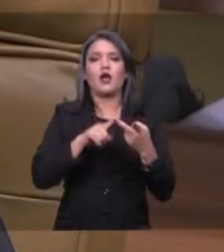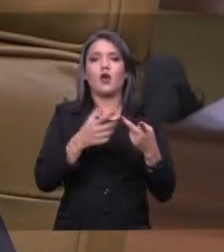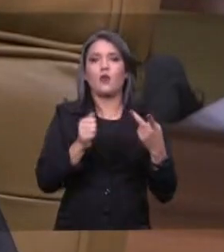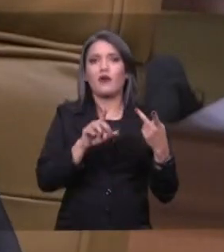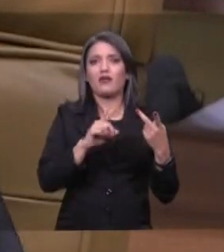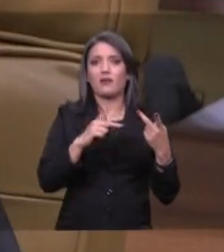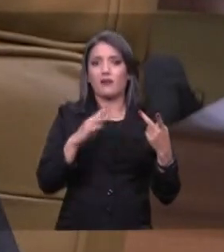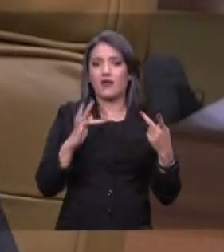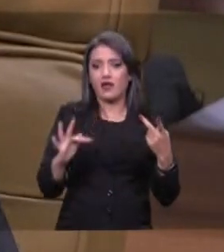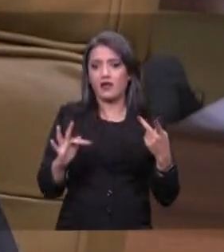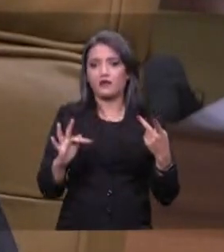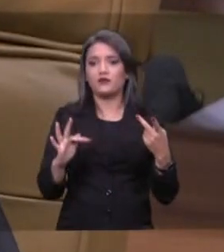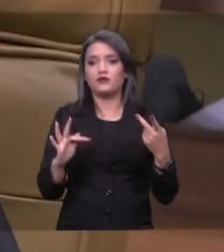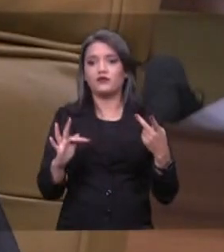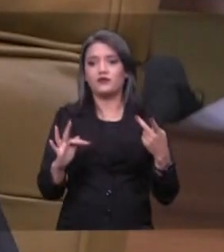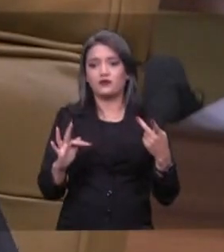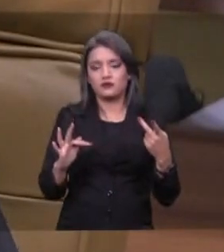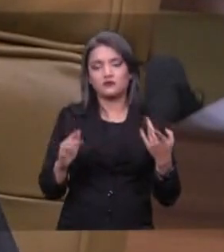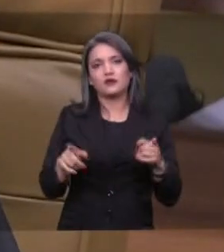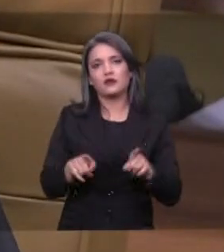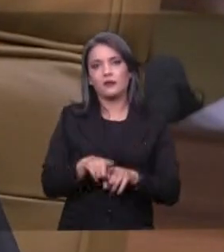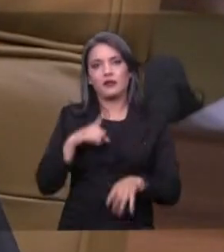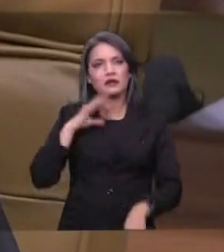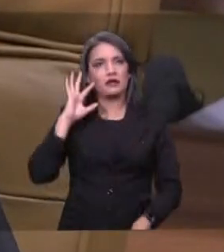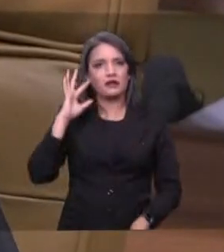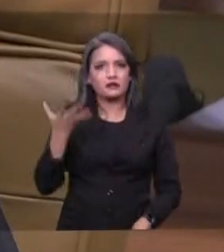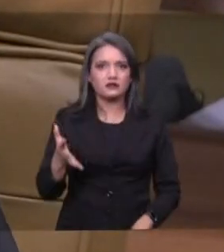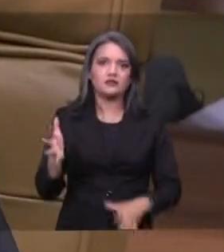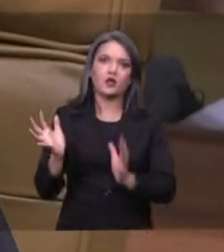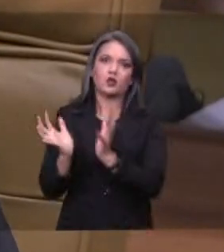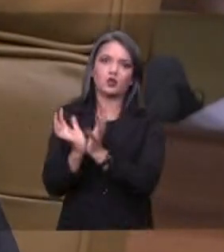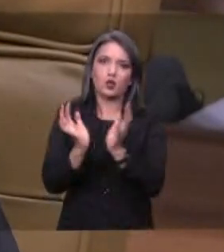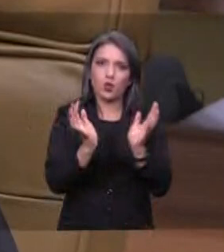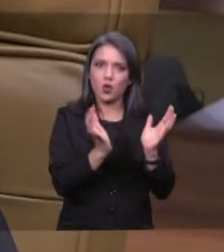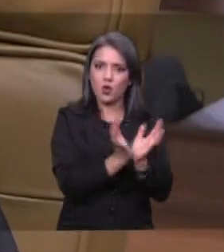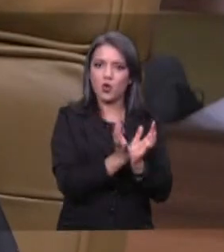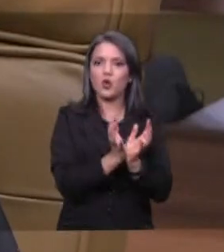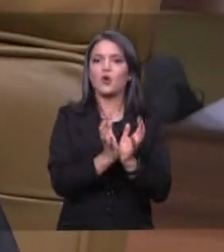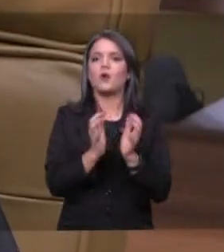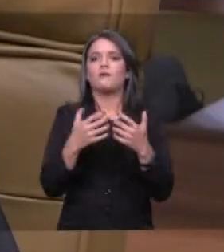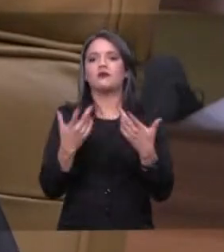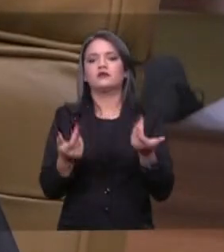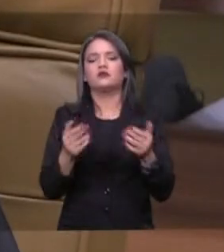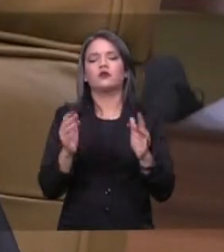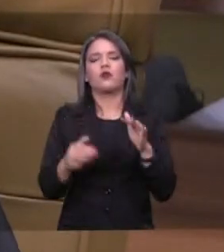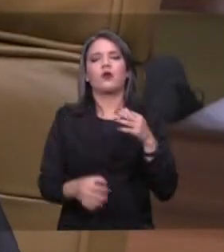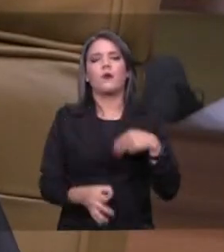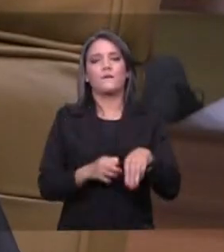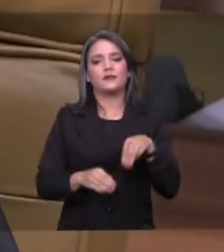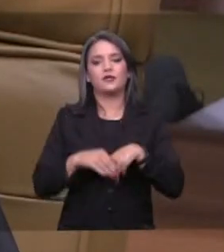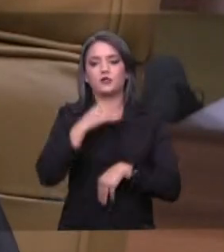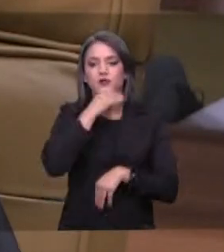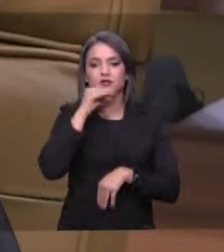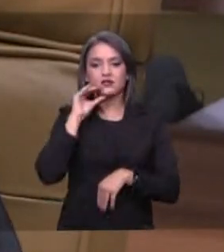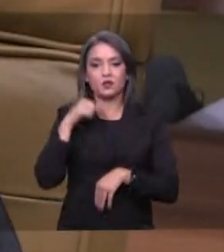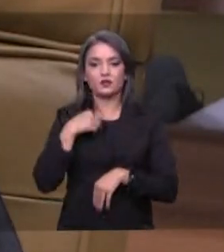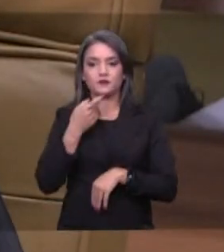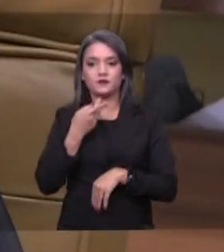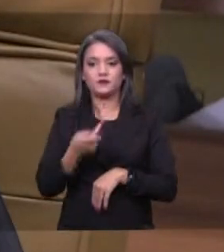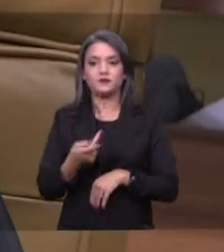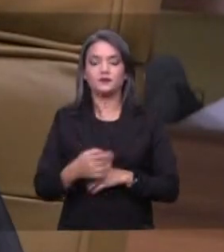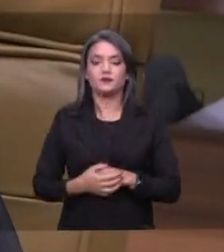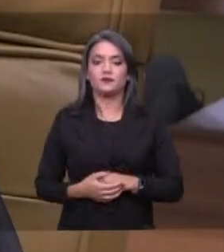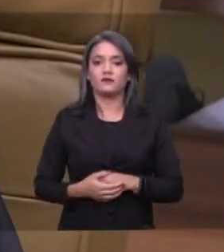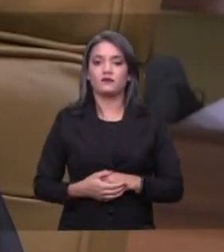DPF, fora decisões de turmas, como a do ministro Celso de Mello, que citei, que